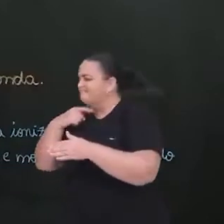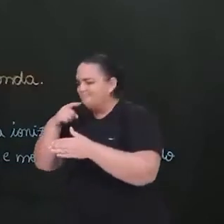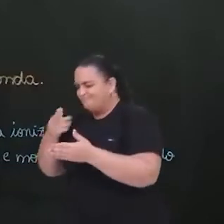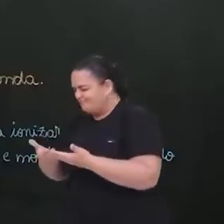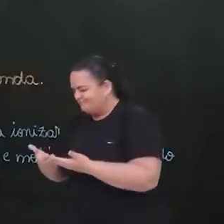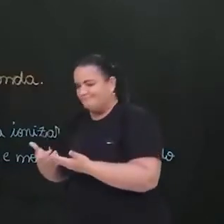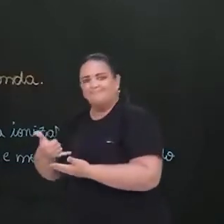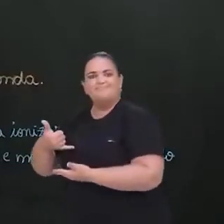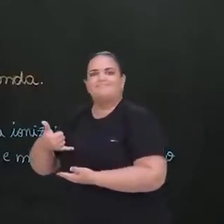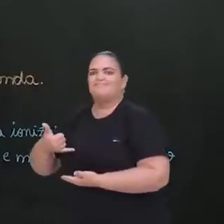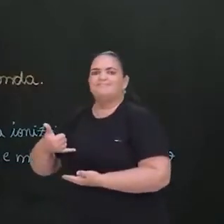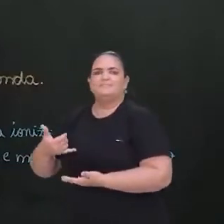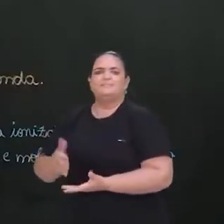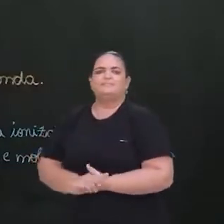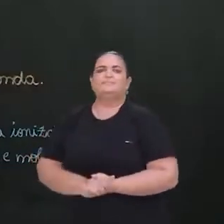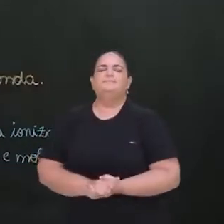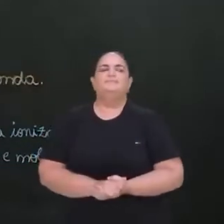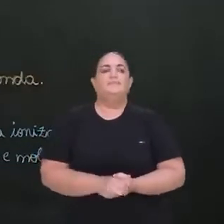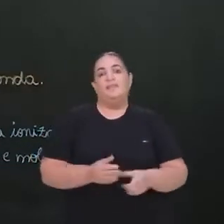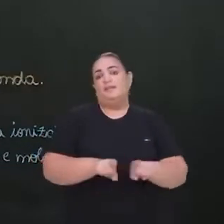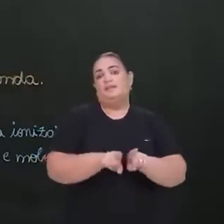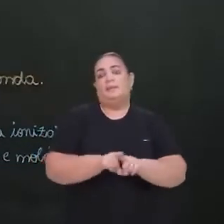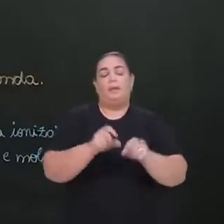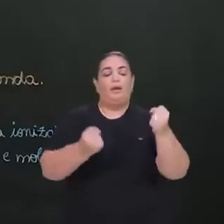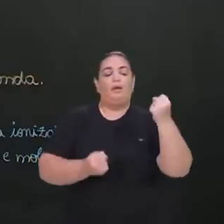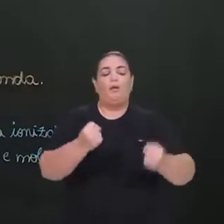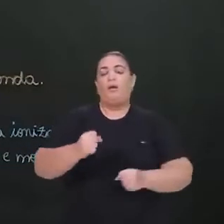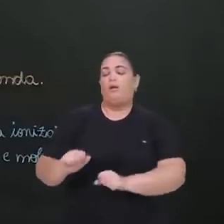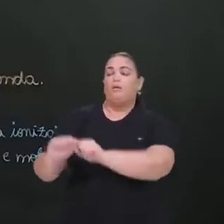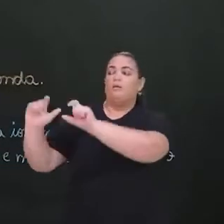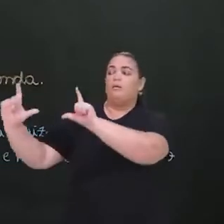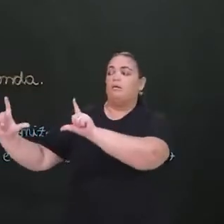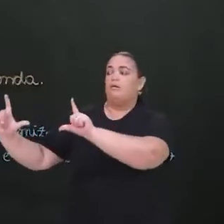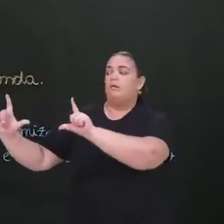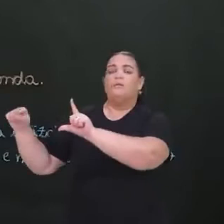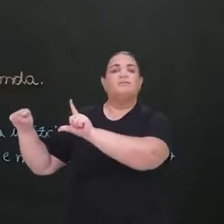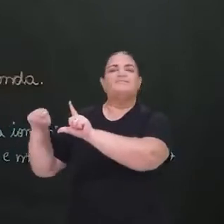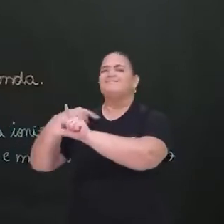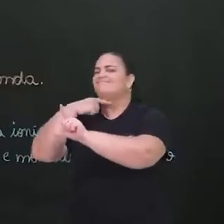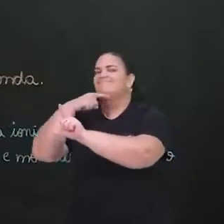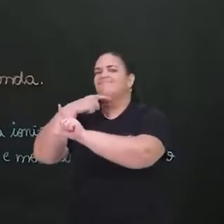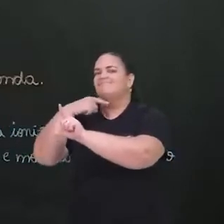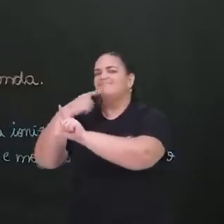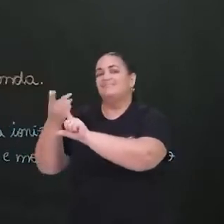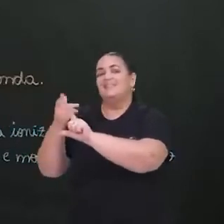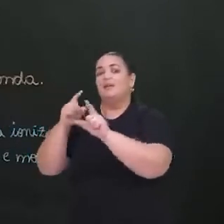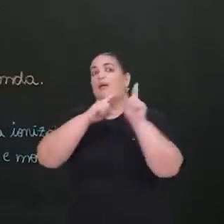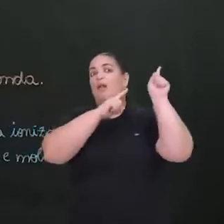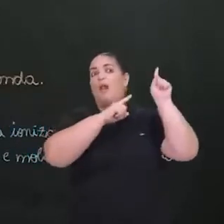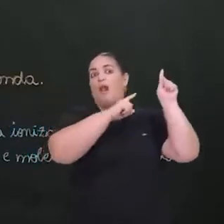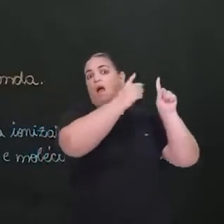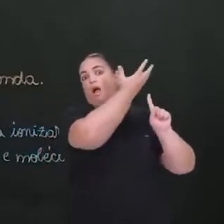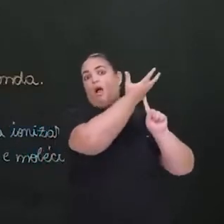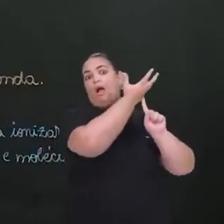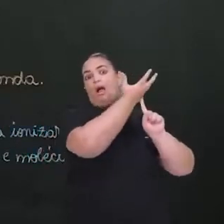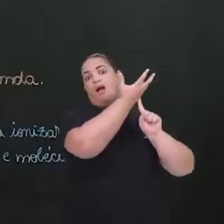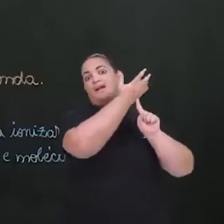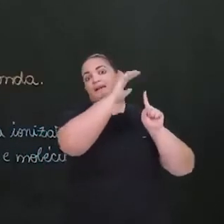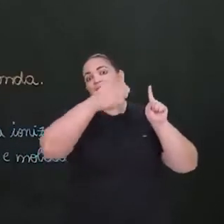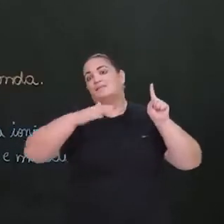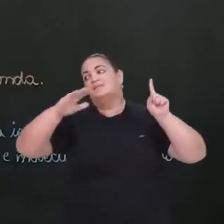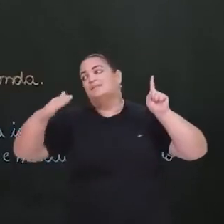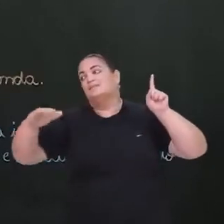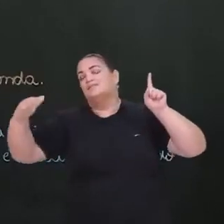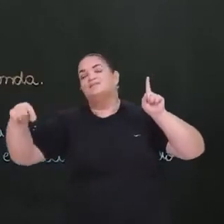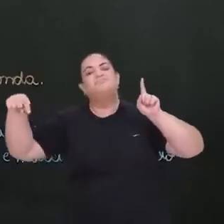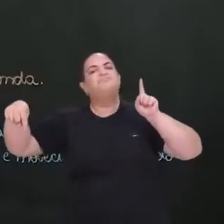TV, você está andando lá de carro, está num rádio, fala, perdi, a estação não está pegando. A onda não está chegando até